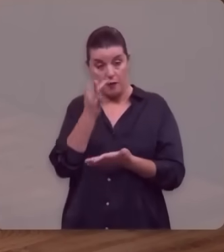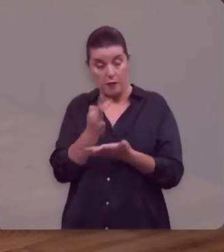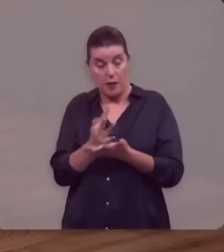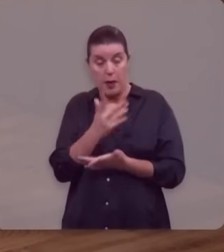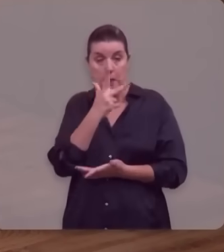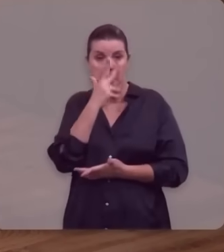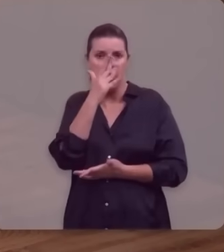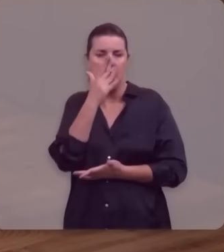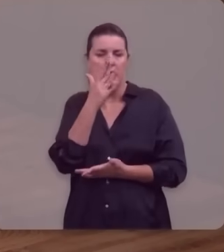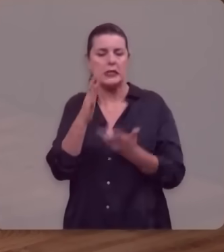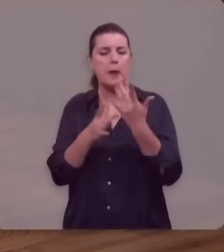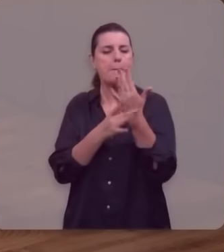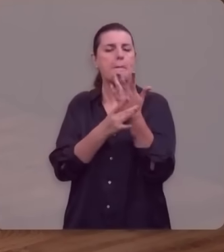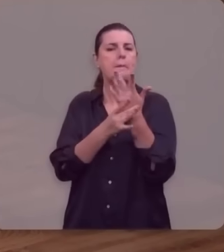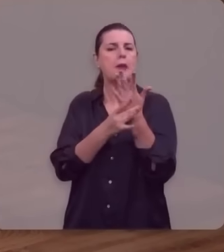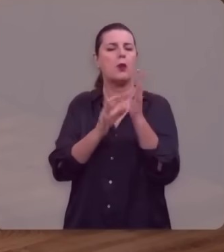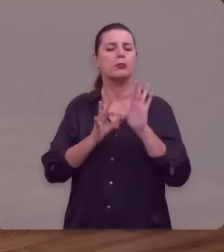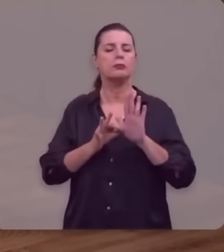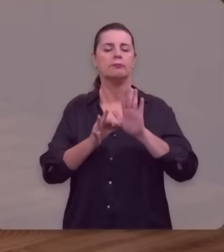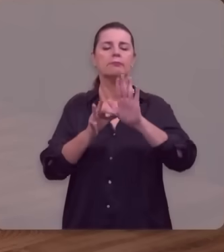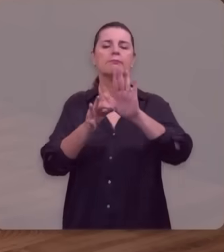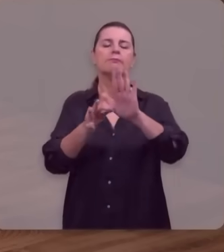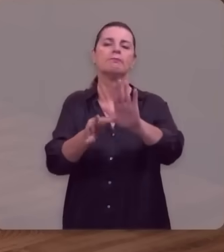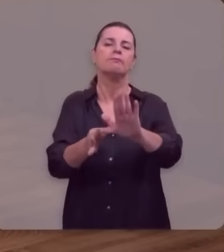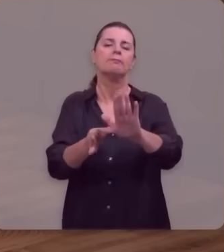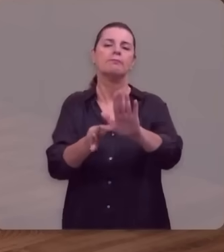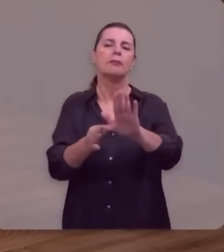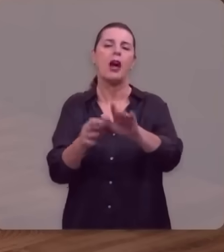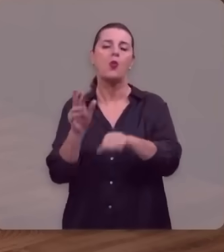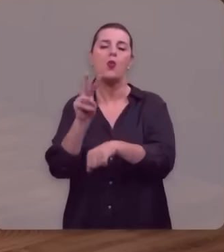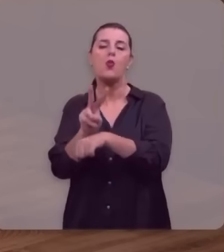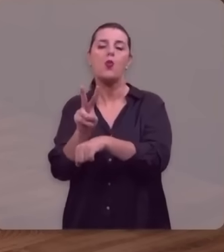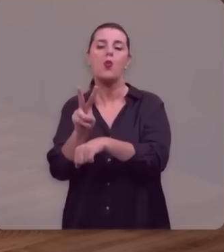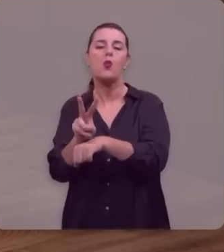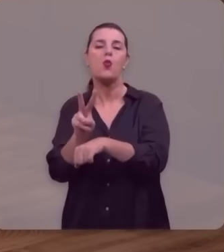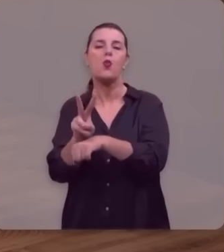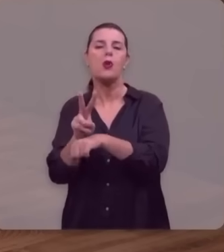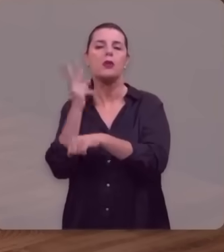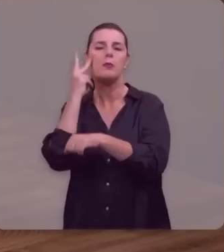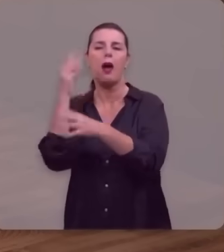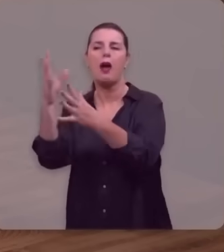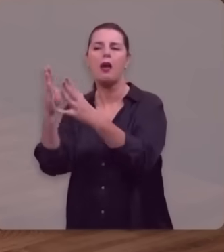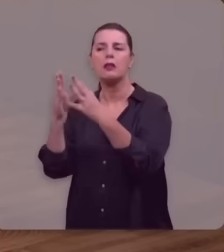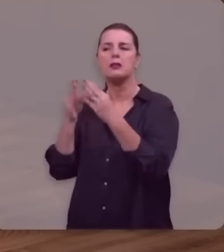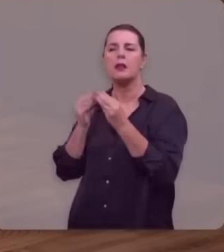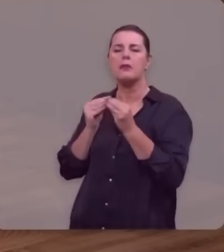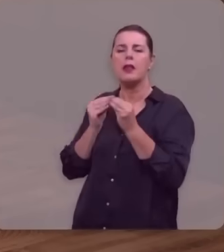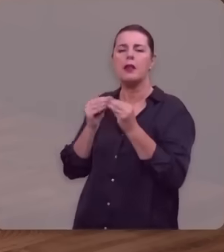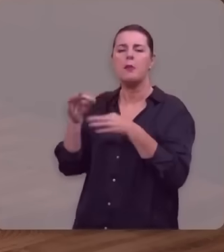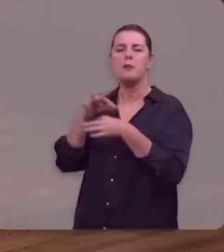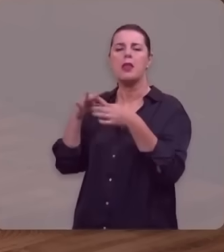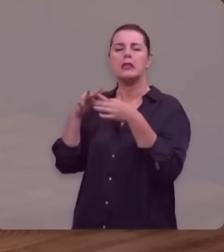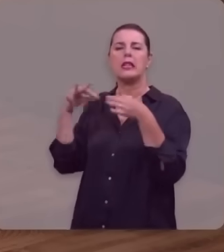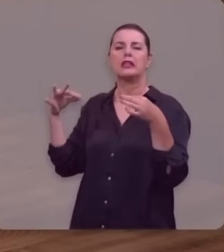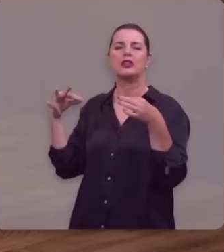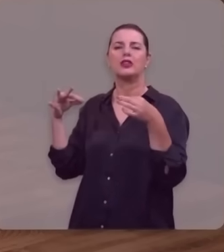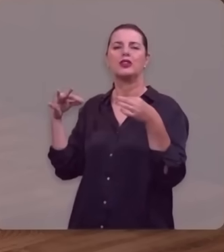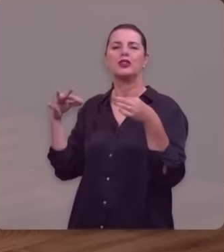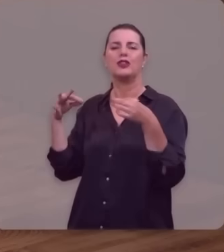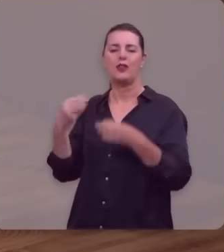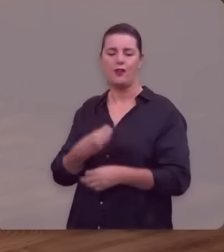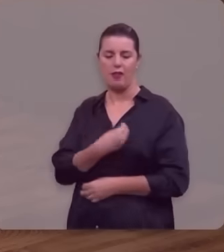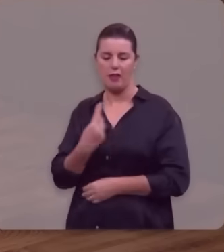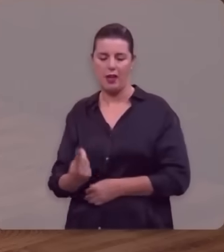de mão estendida de um mendigo para receber o presente do rei o presente a vida